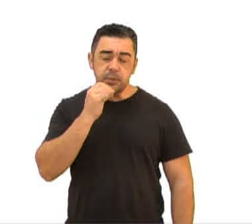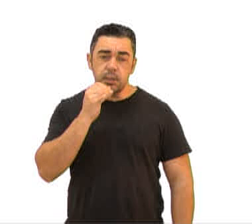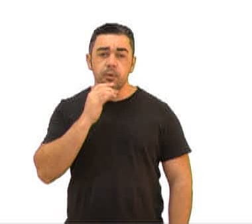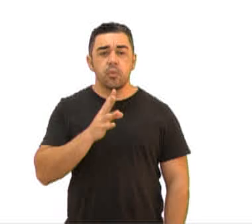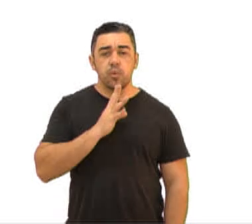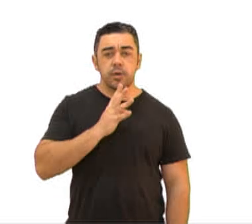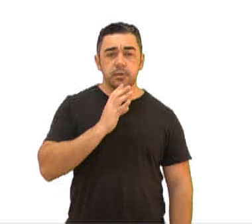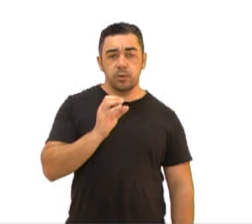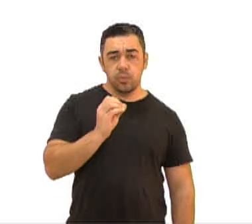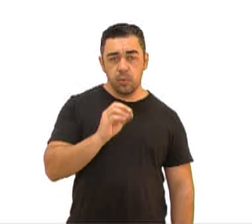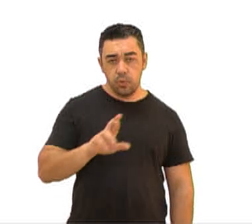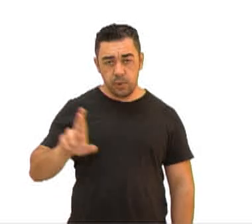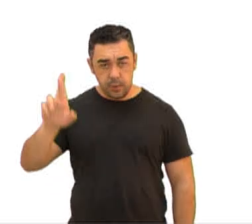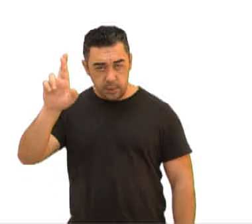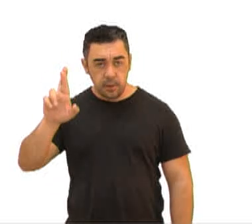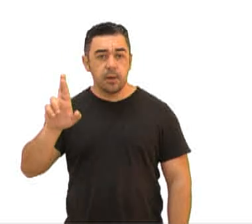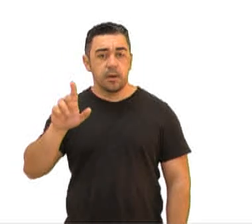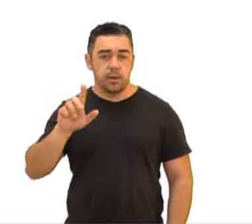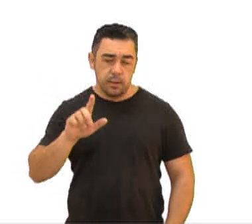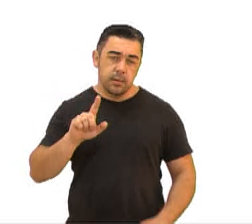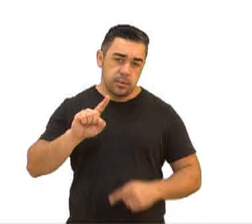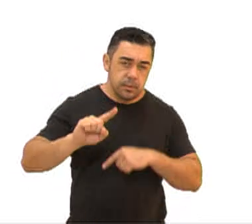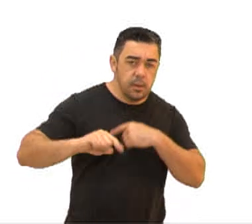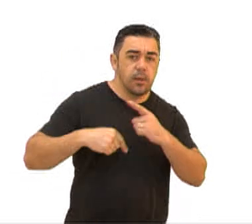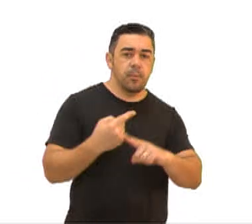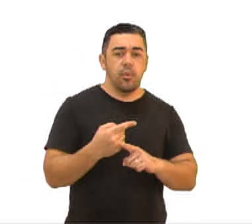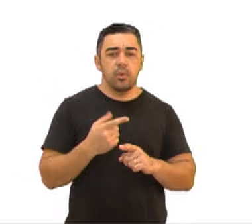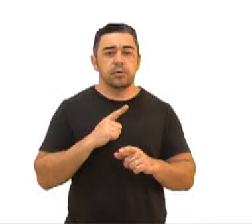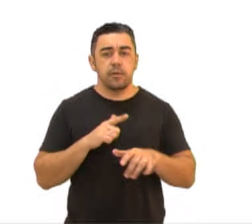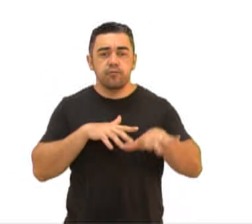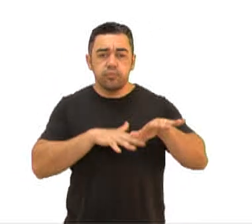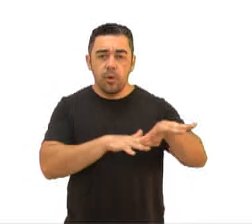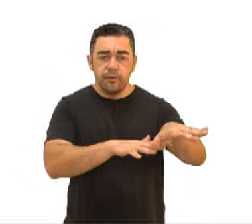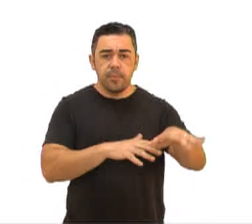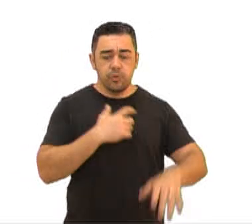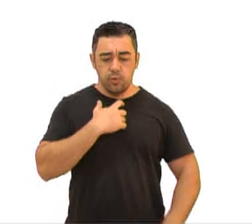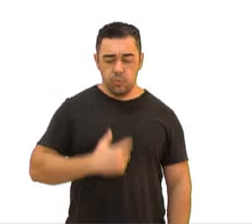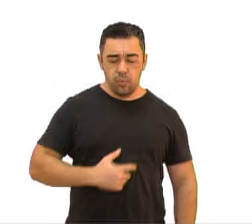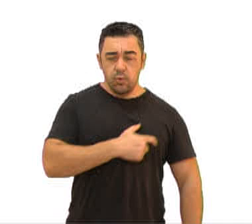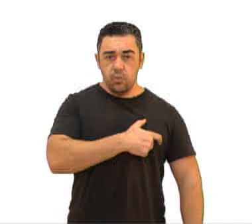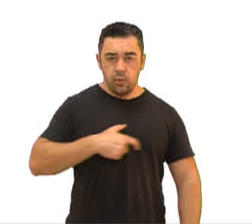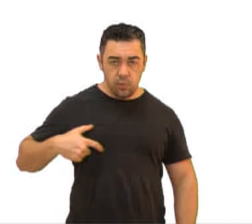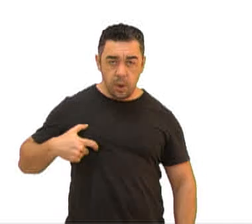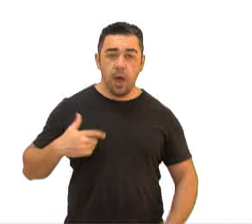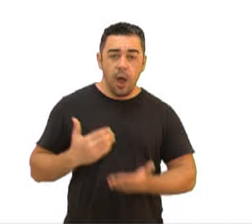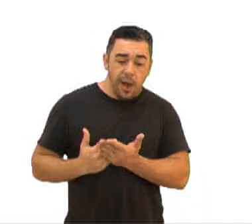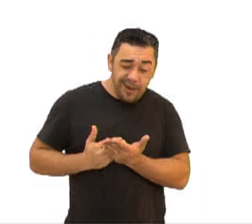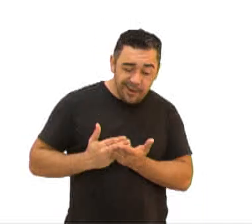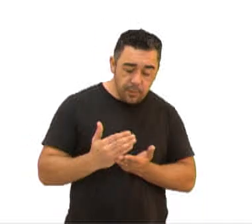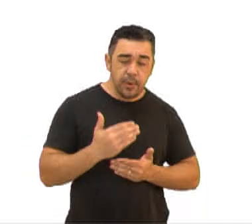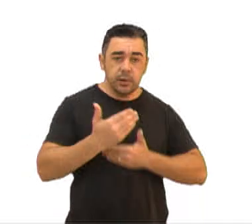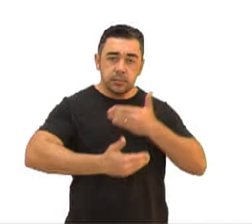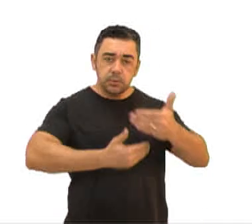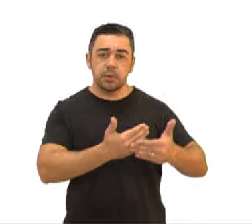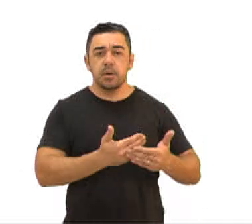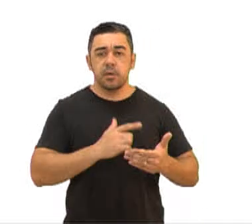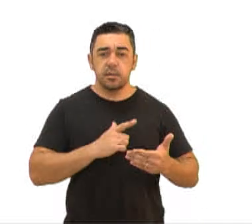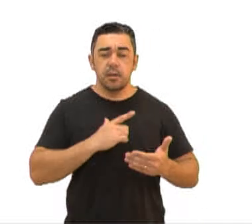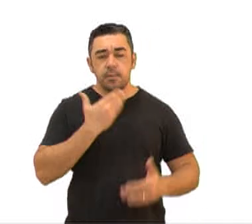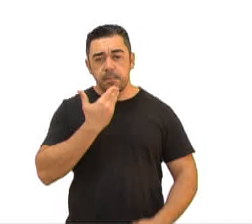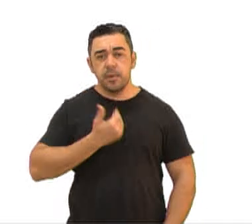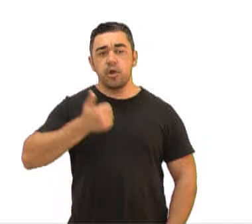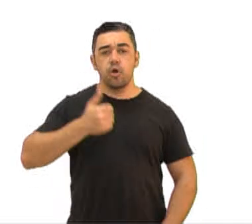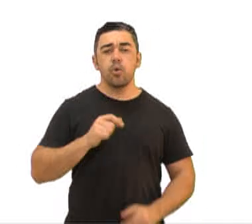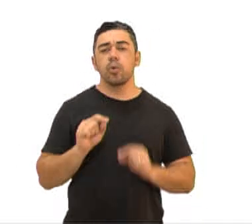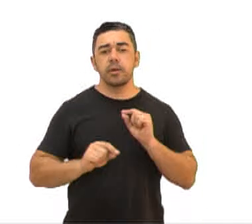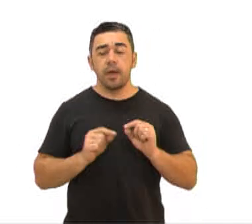Oriente, principalmente decorrente das cruzadas, vai acabar trazendo um aperfeiçoamento das técnicas de